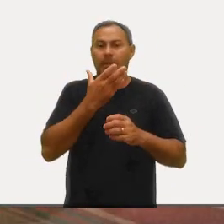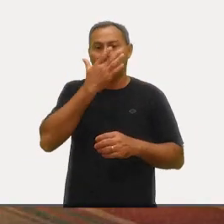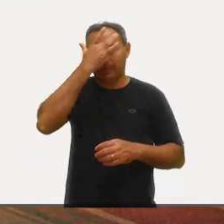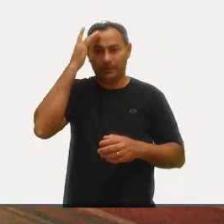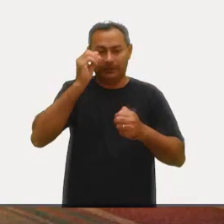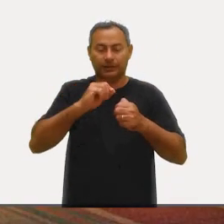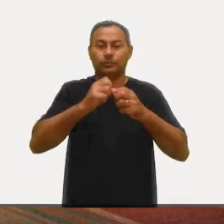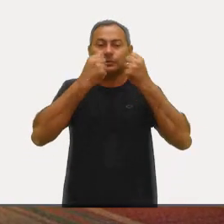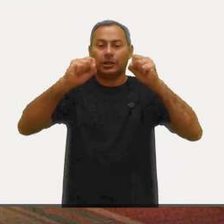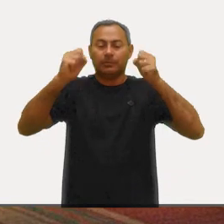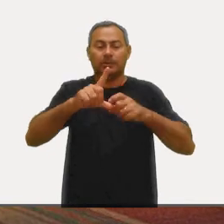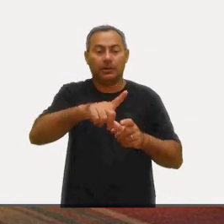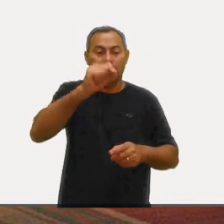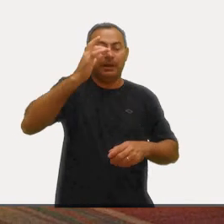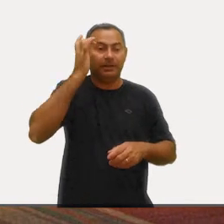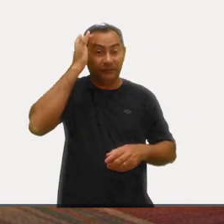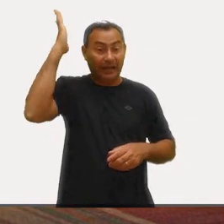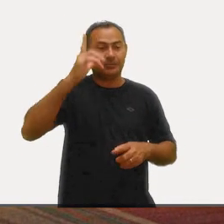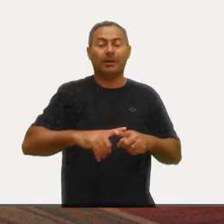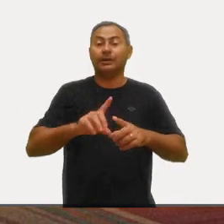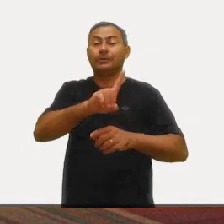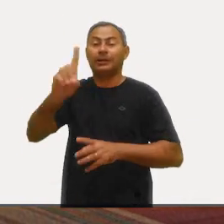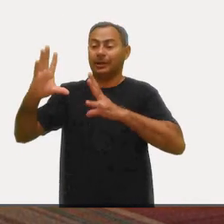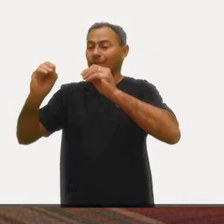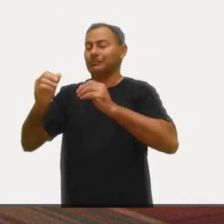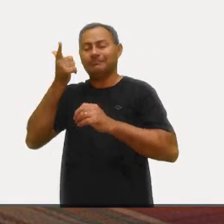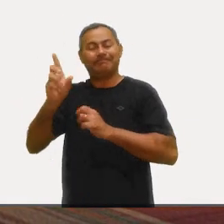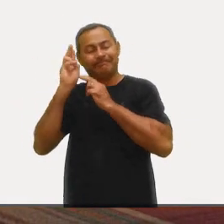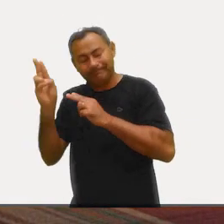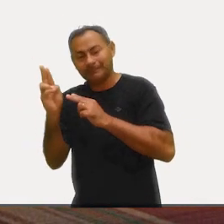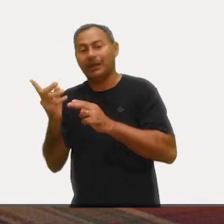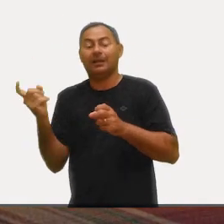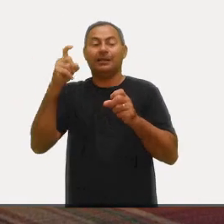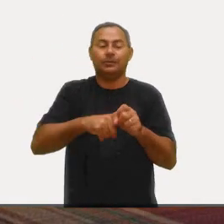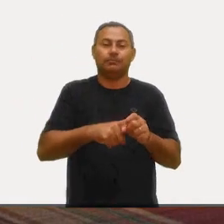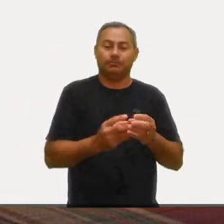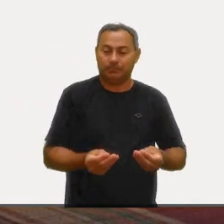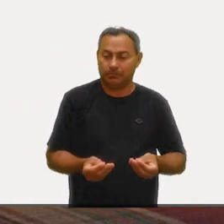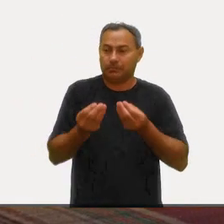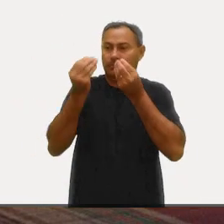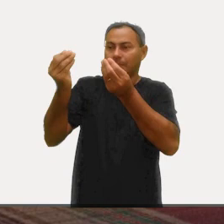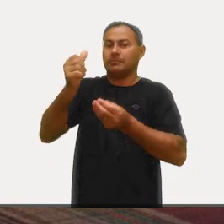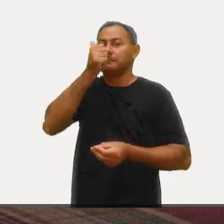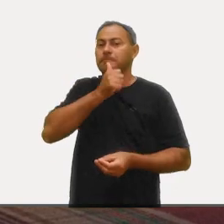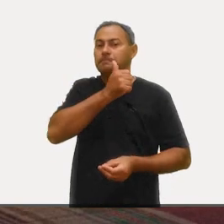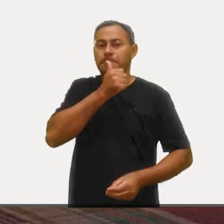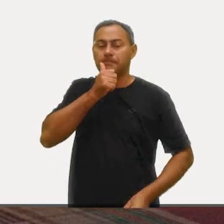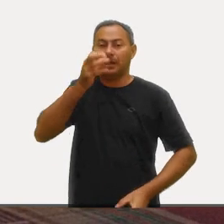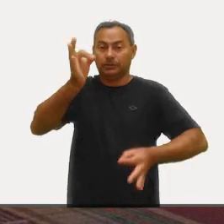O salmista tentou a alternativa mais fácil, mas durante a noite não conseguiu dormir e resolveu a questão: